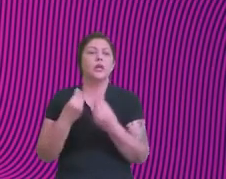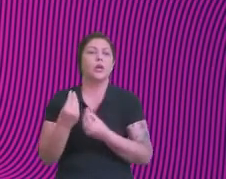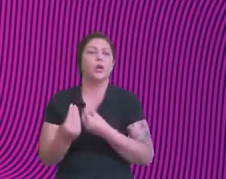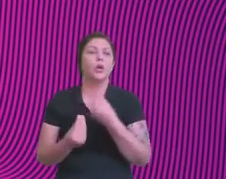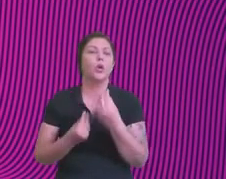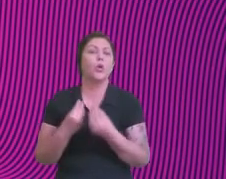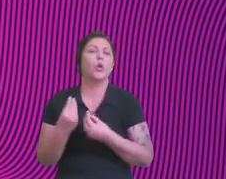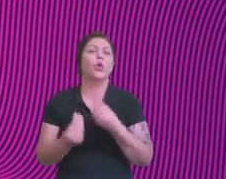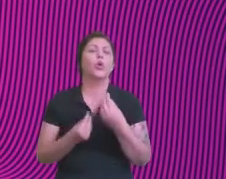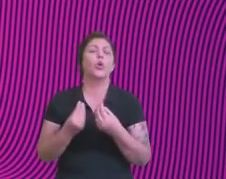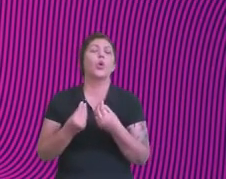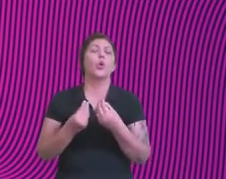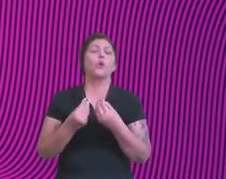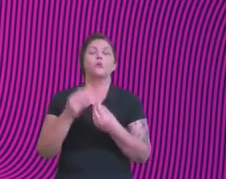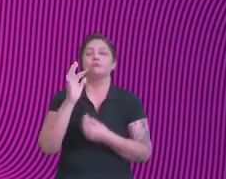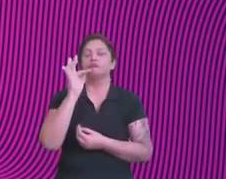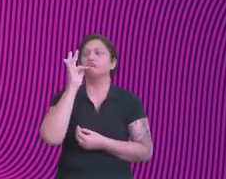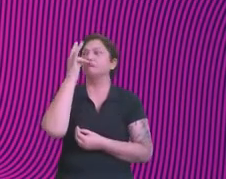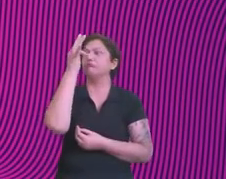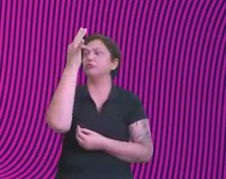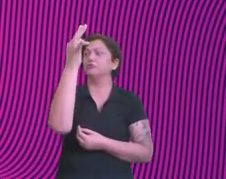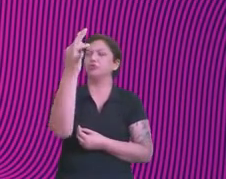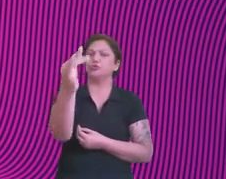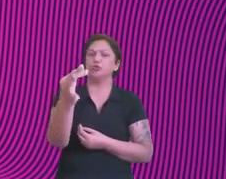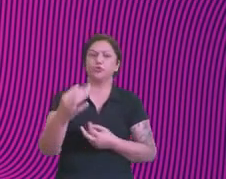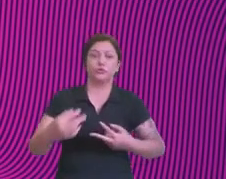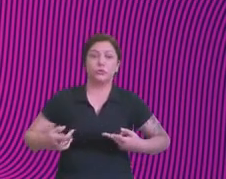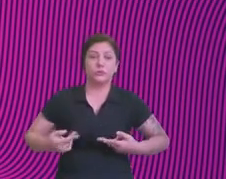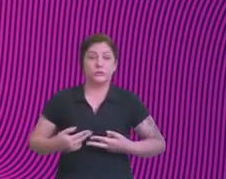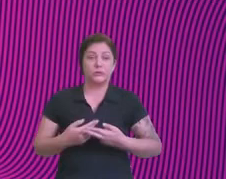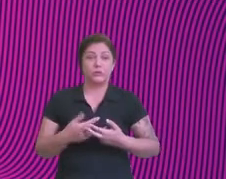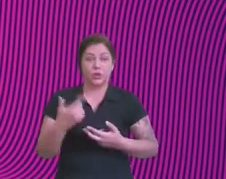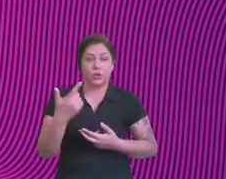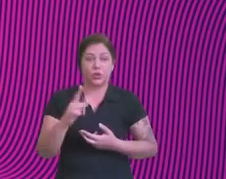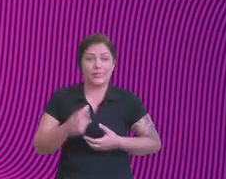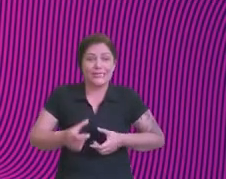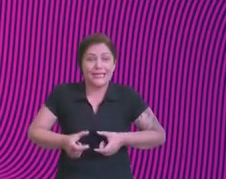alguma perspectiva cirúrgica no caso de câncer gástrico.